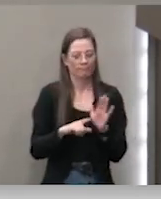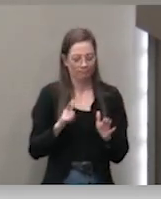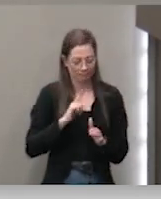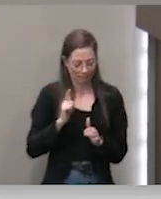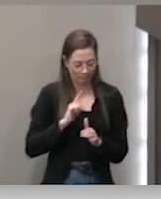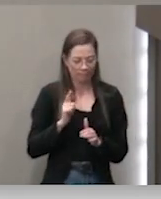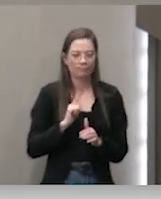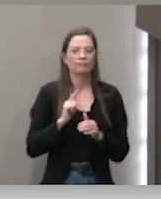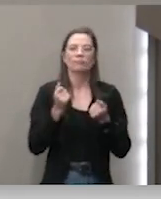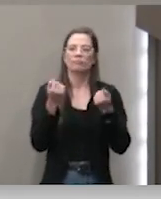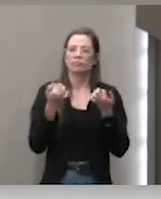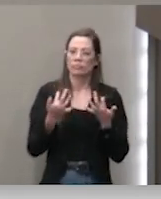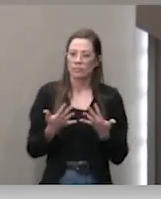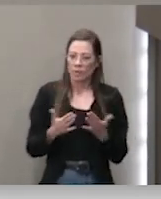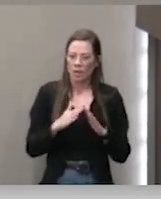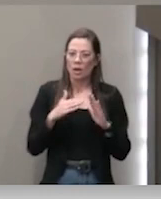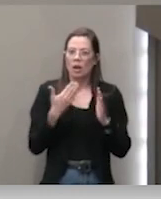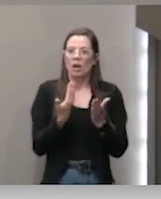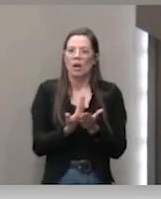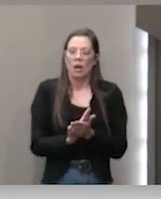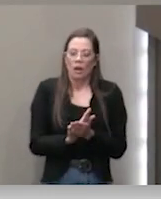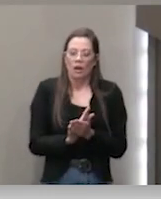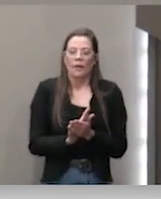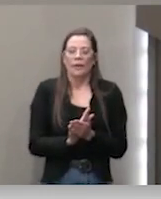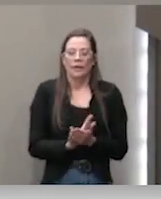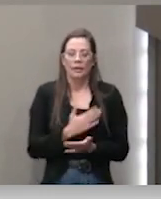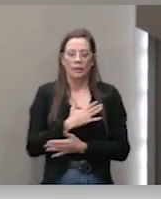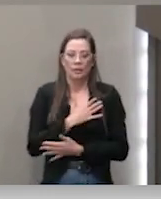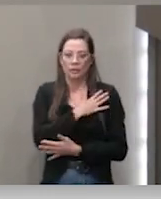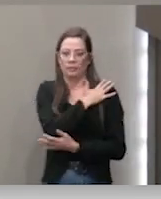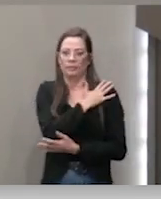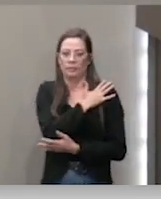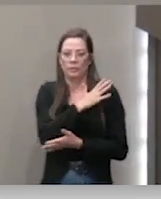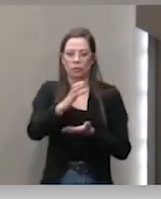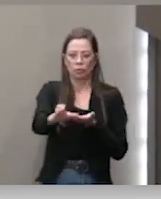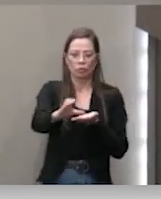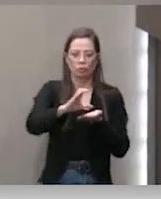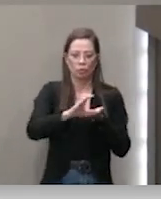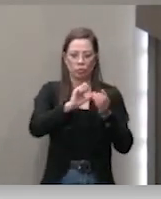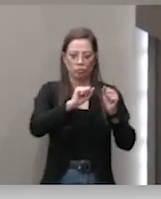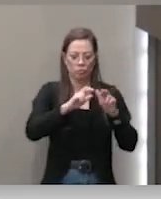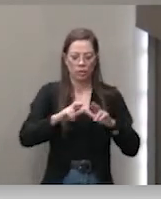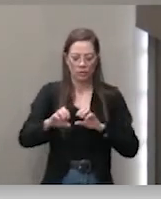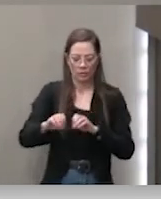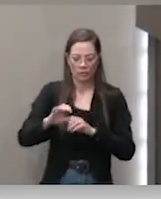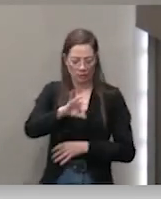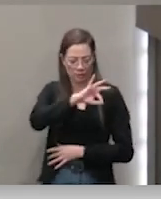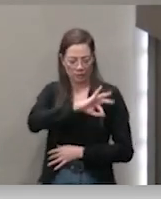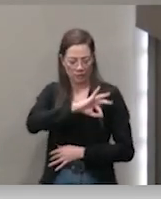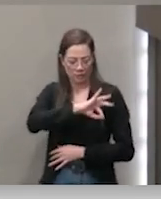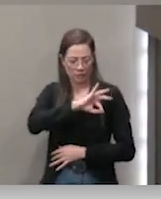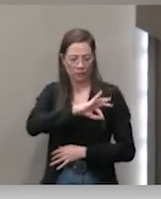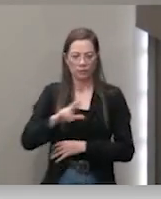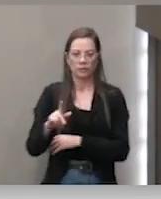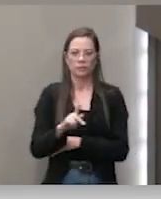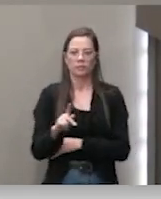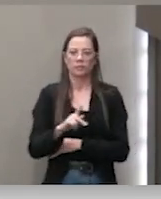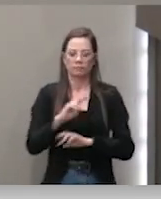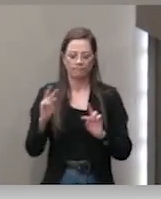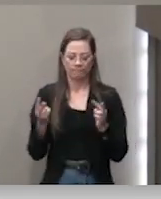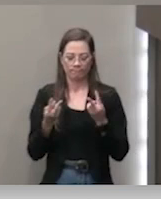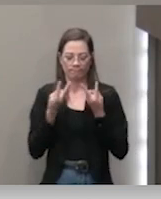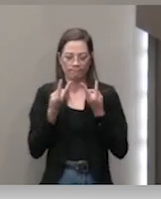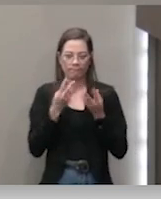escola cívico-militar, ao investimento em educação, ao reajuste dos professores, dos servidores,